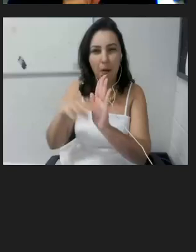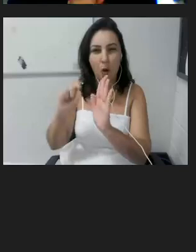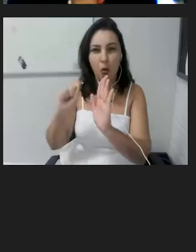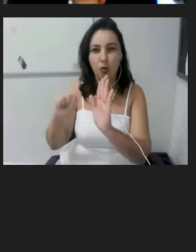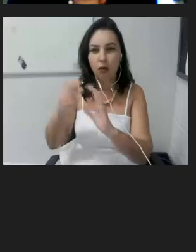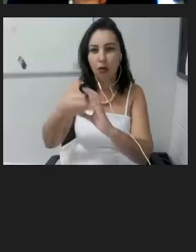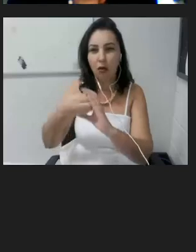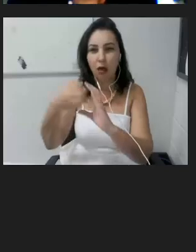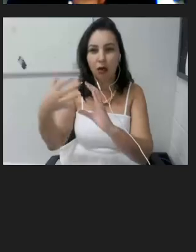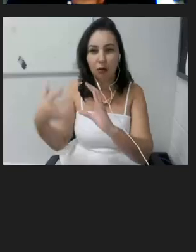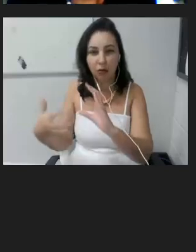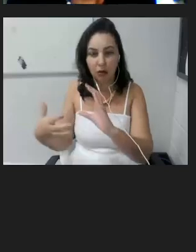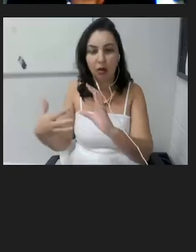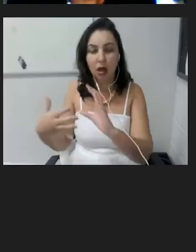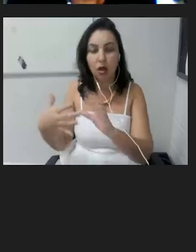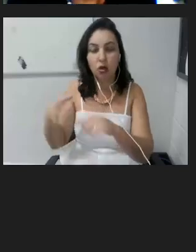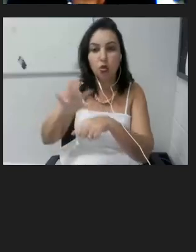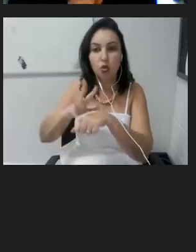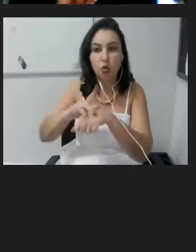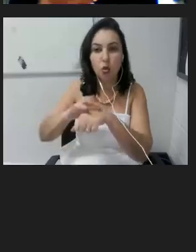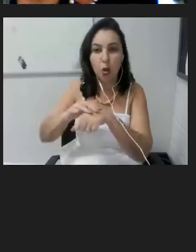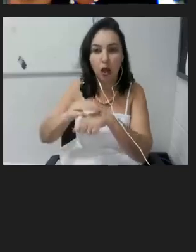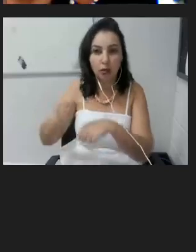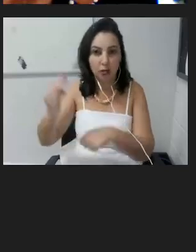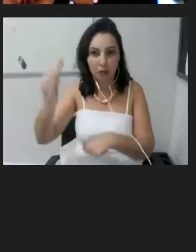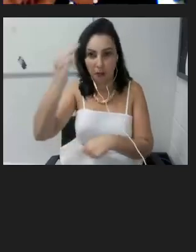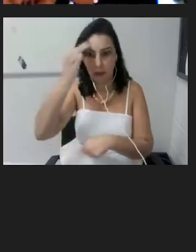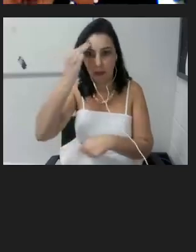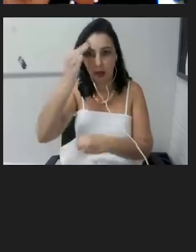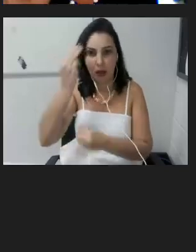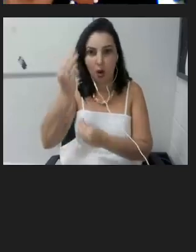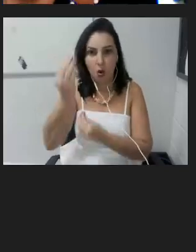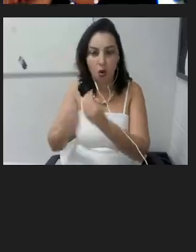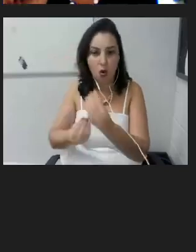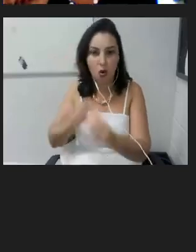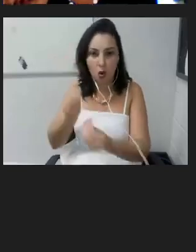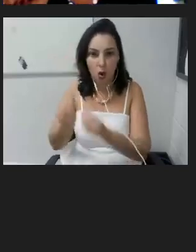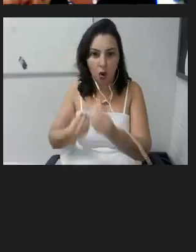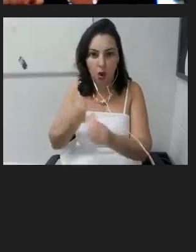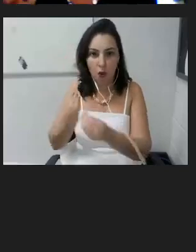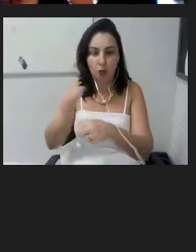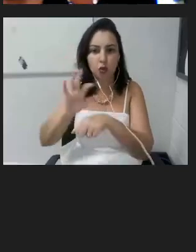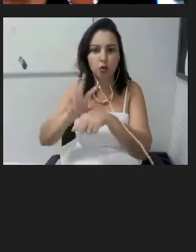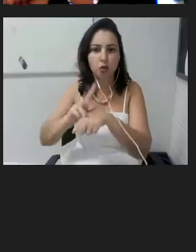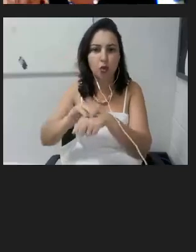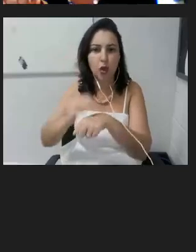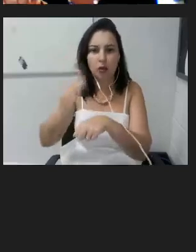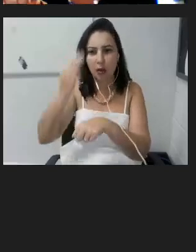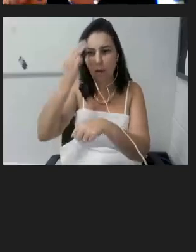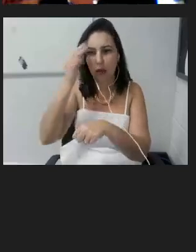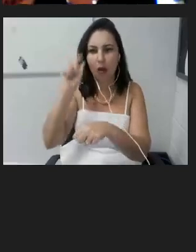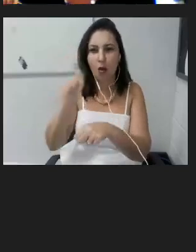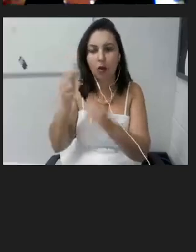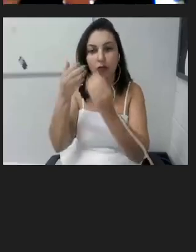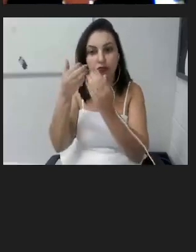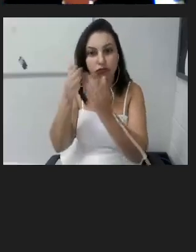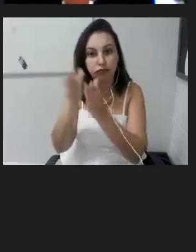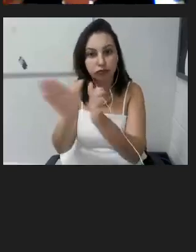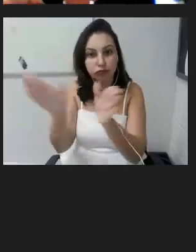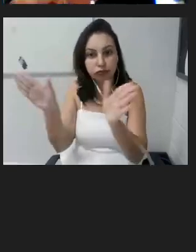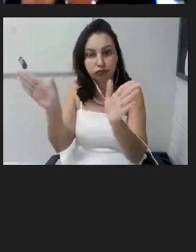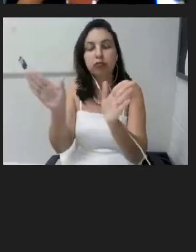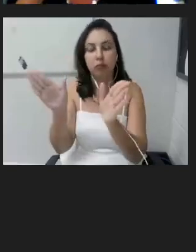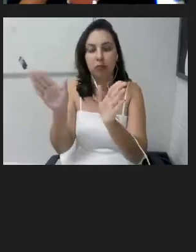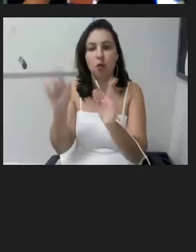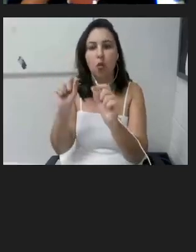das doenças mentais. Então, assim, ó, doença mental é um termo amplo que se refere a todos